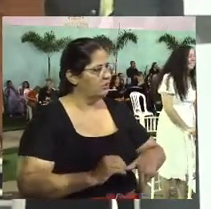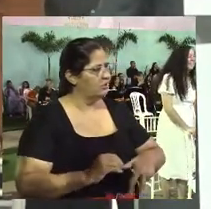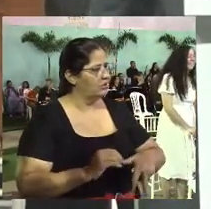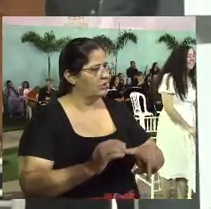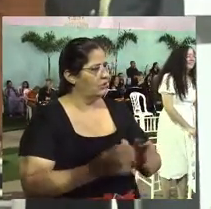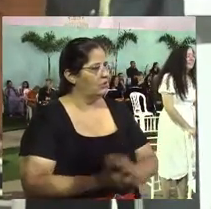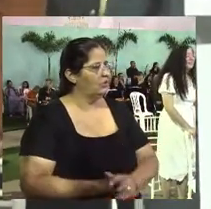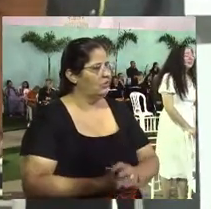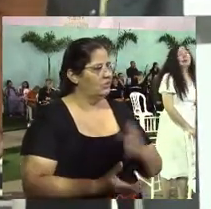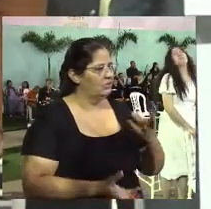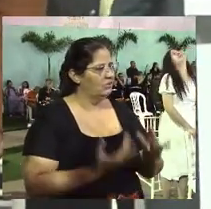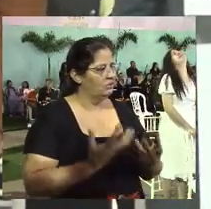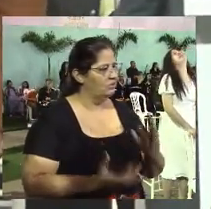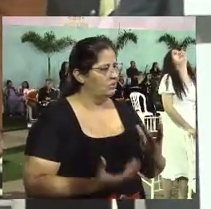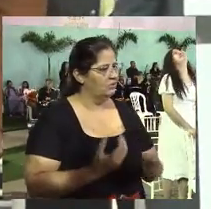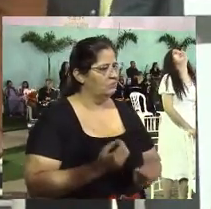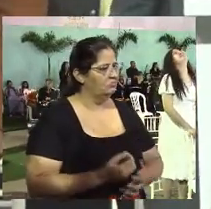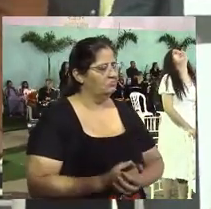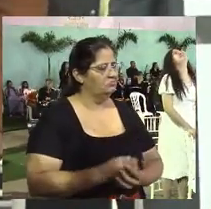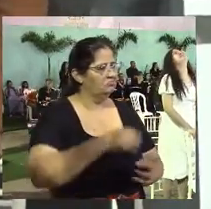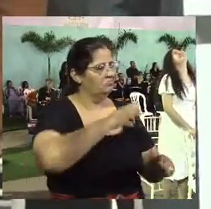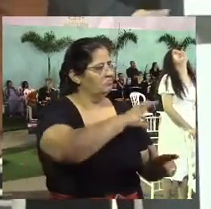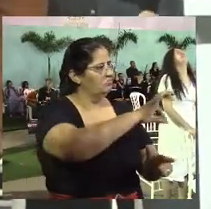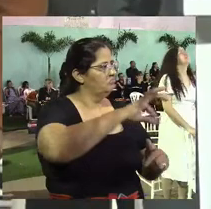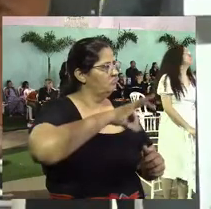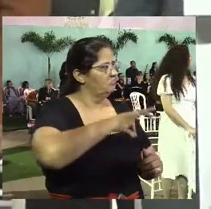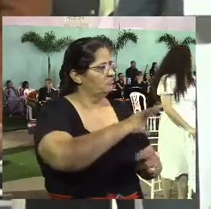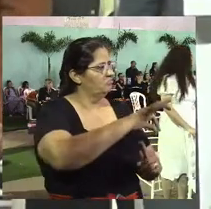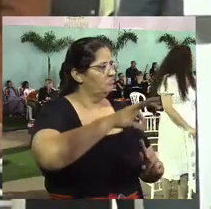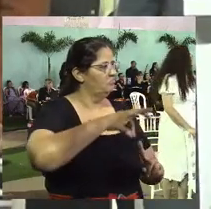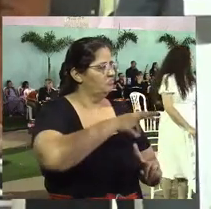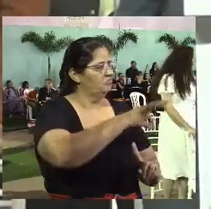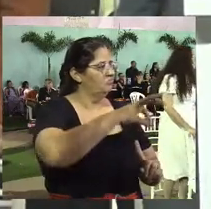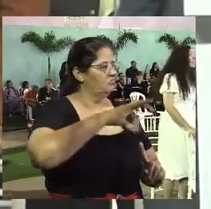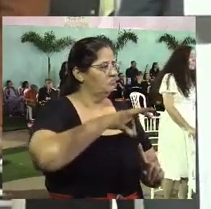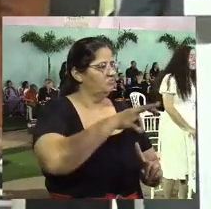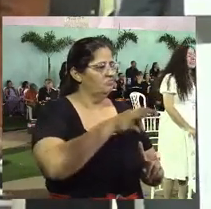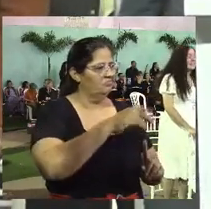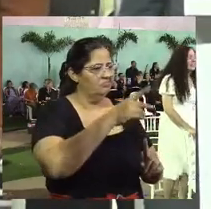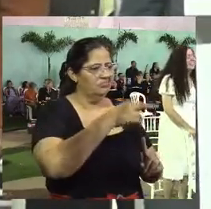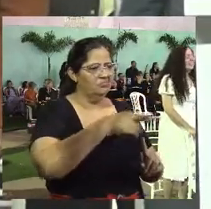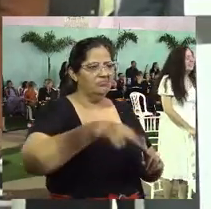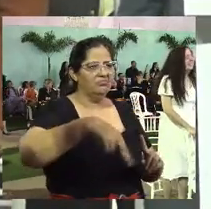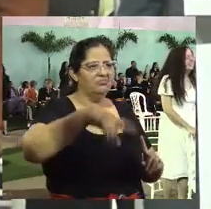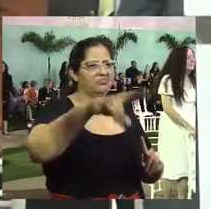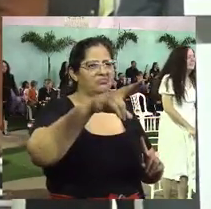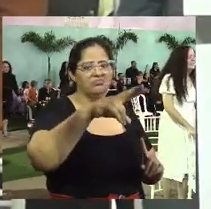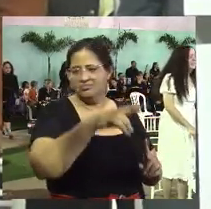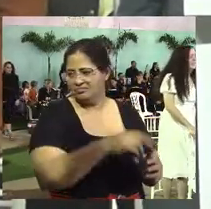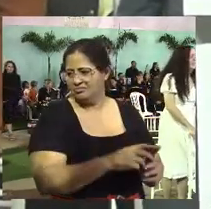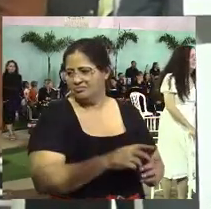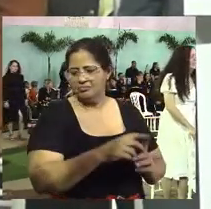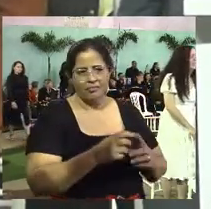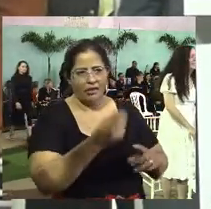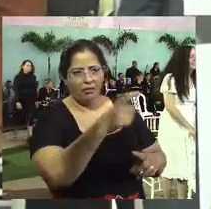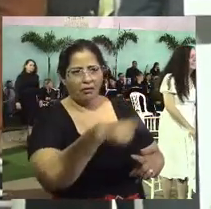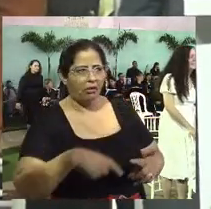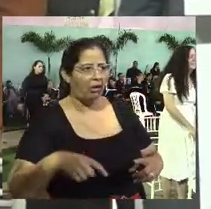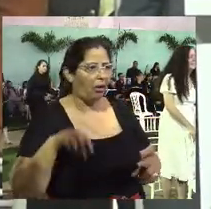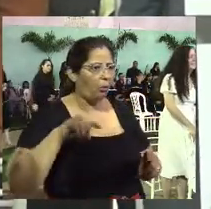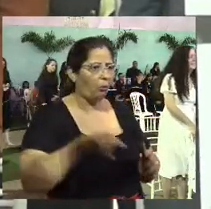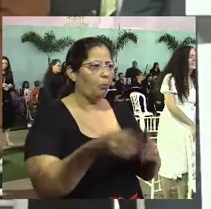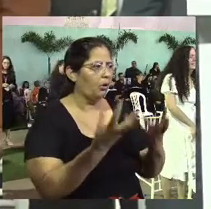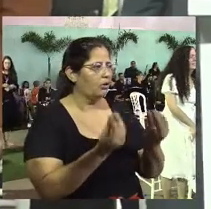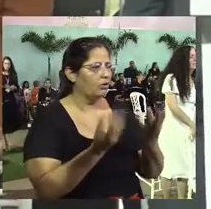cheio do fogo do espírito santo Vai espalhar vocês agora que estão com a unção para ganhar um milhão de alma vocês vão ganhar